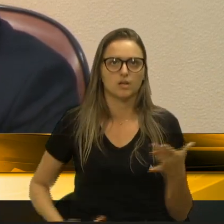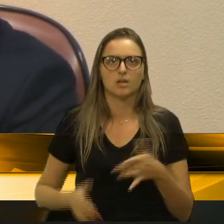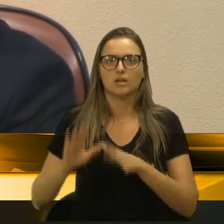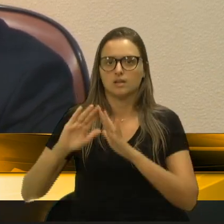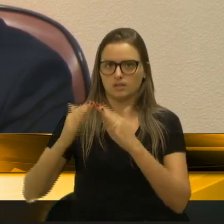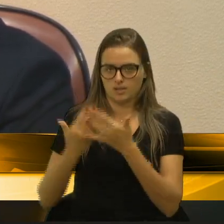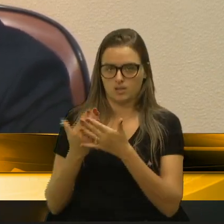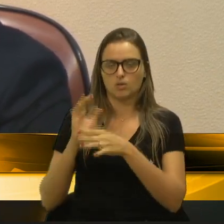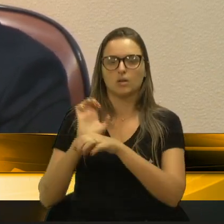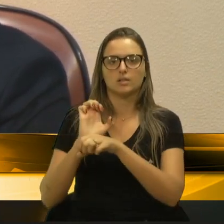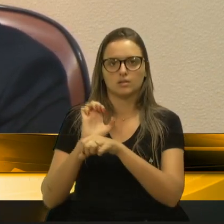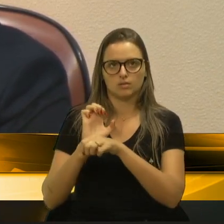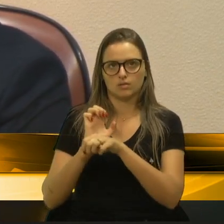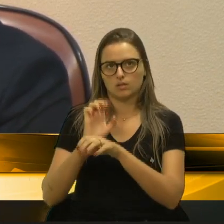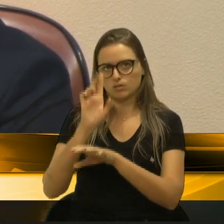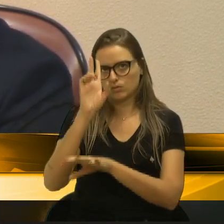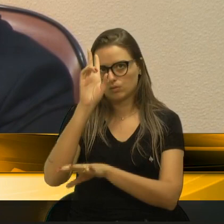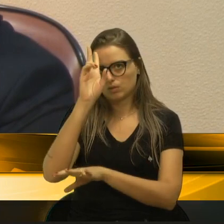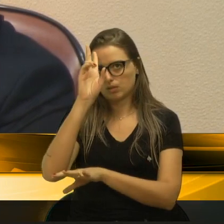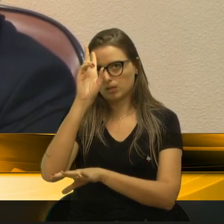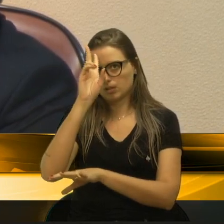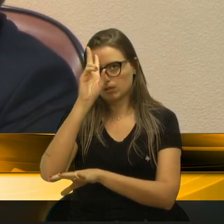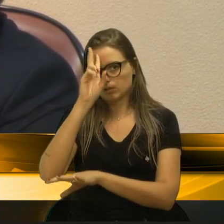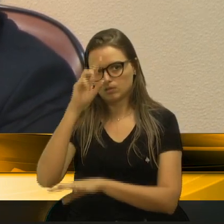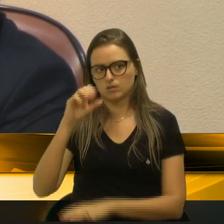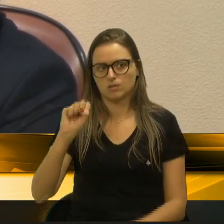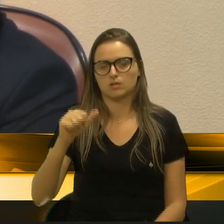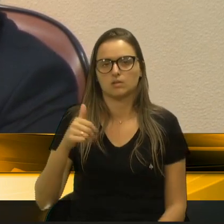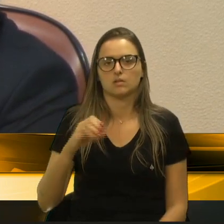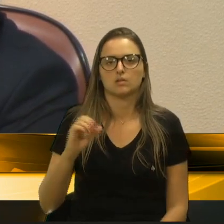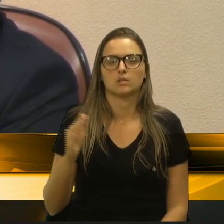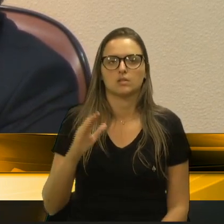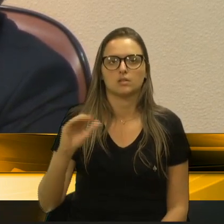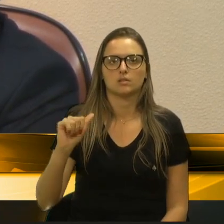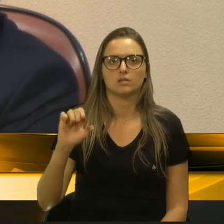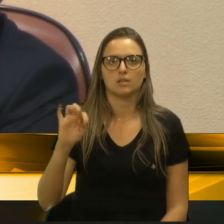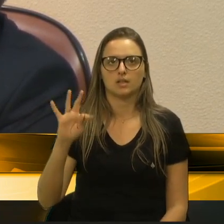estadual, da Escola de Ensino Médio de São Caetano, o valor lá é 5.704.